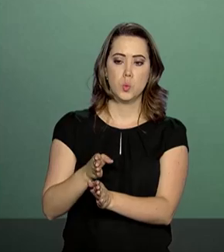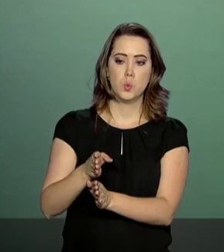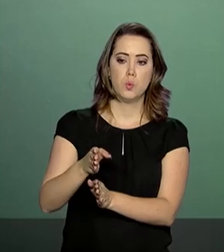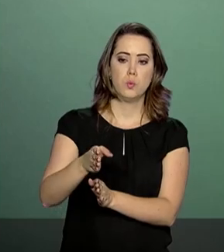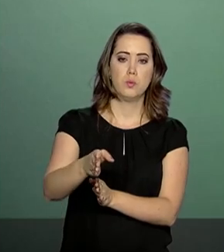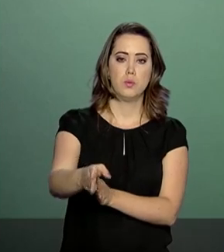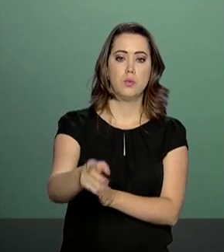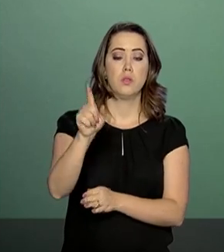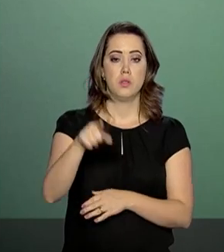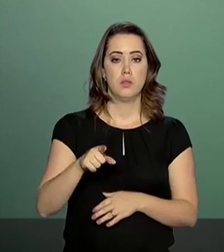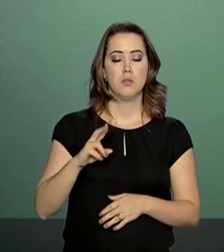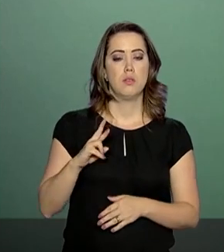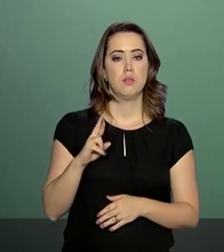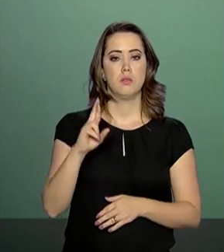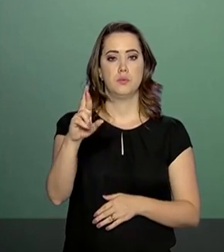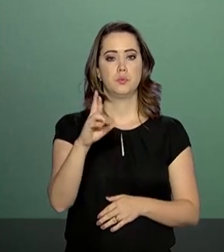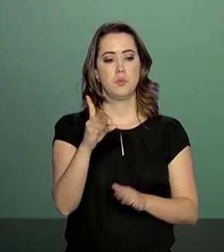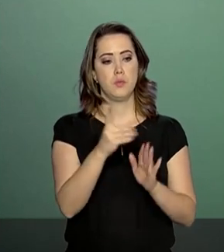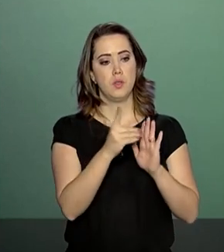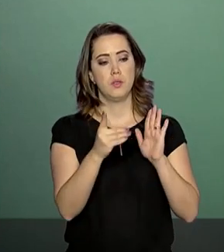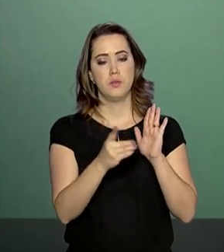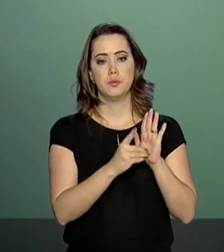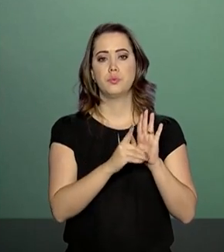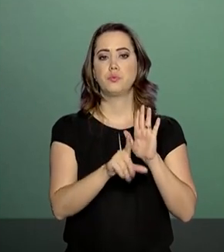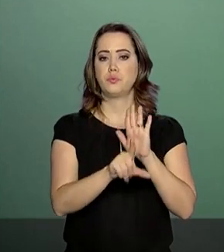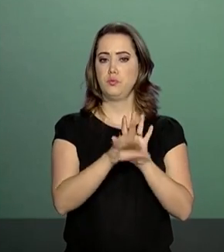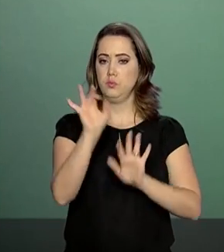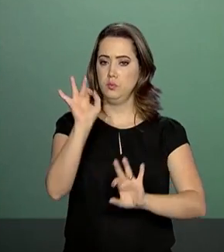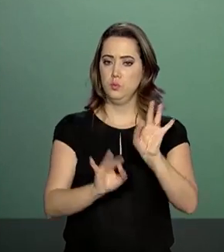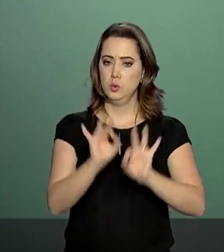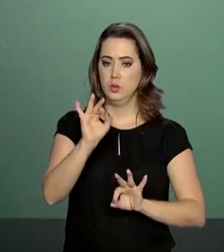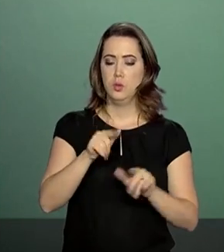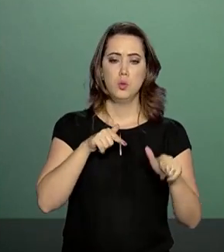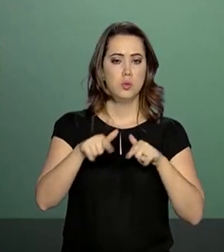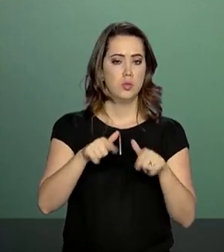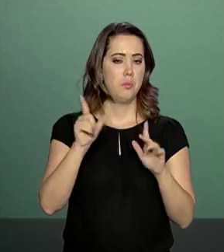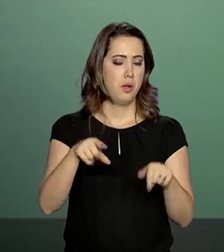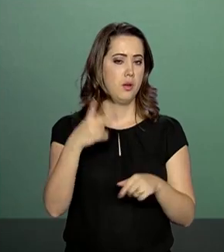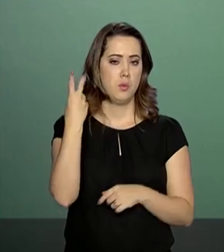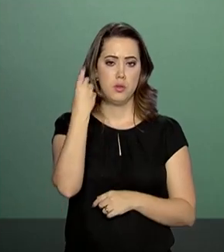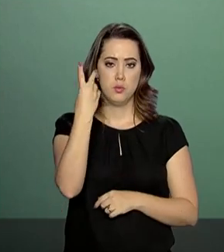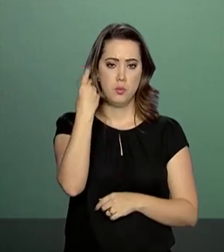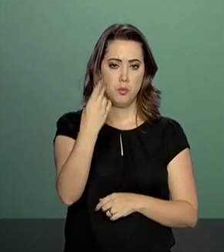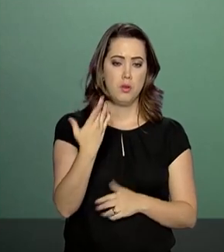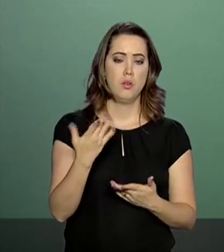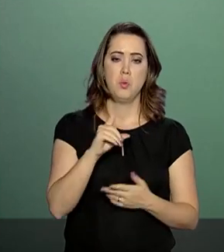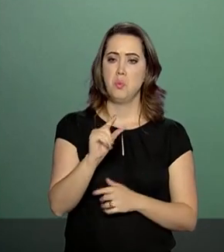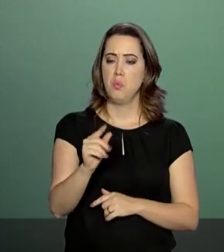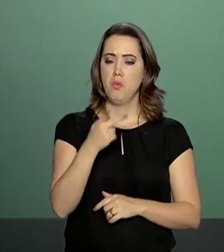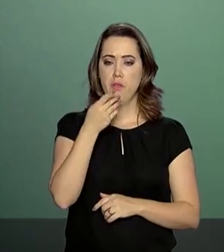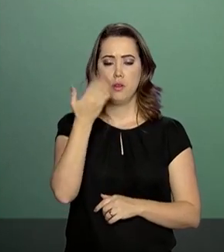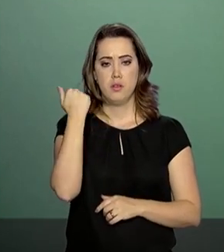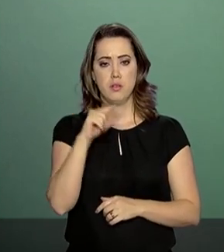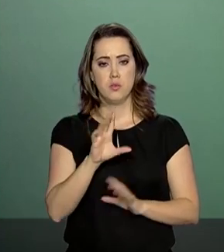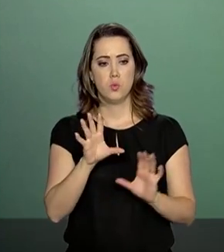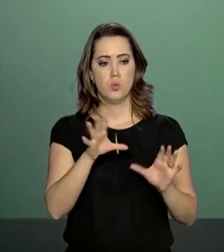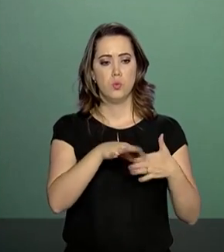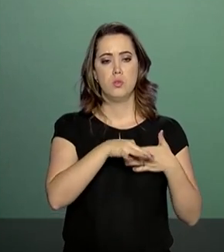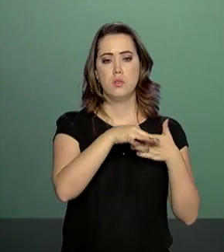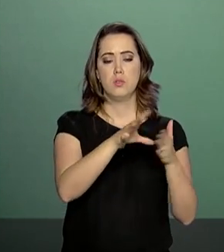responsabilidade segundo os decretos de garantia da lei da ordem operação é de normalidade há pouco Falei com o comandante da